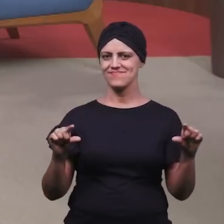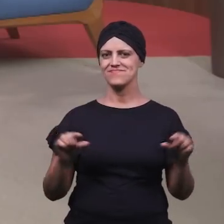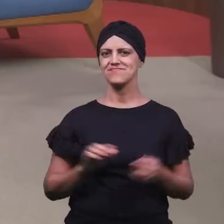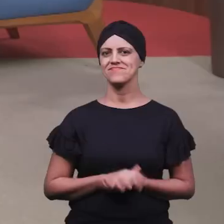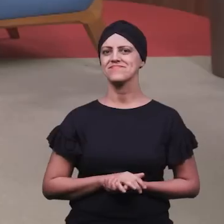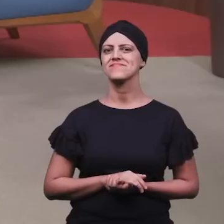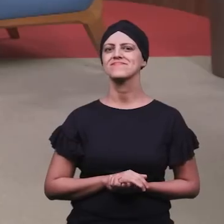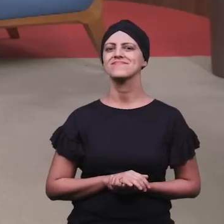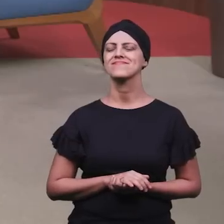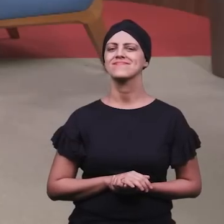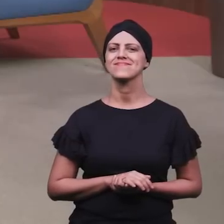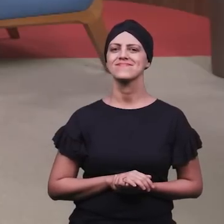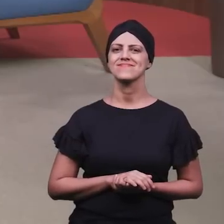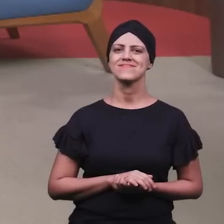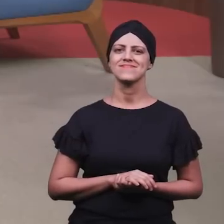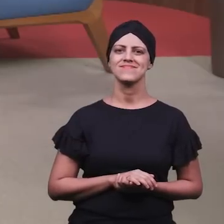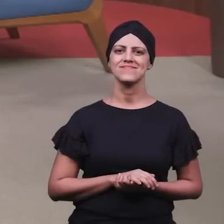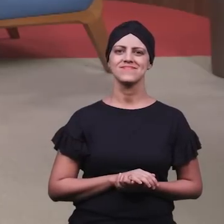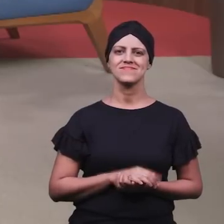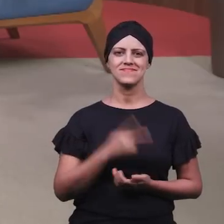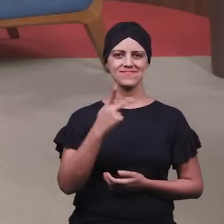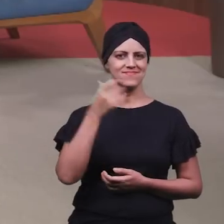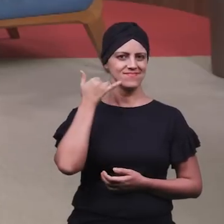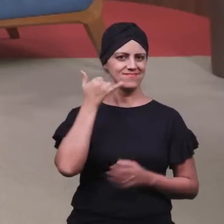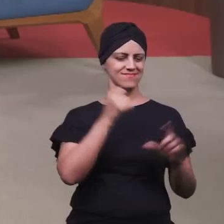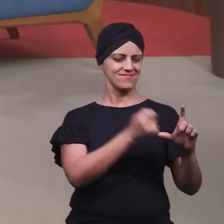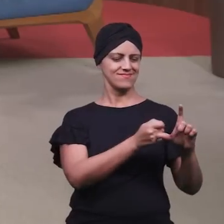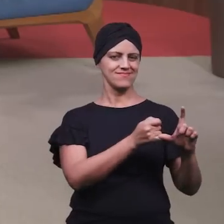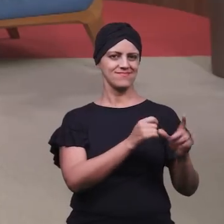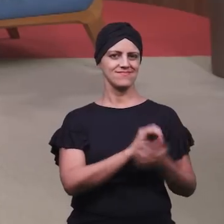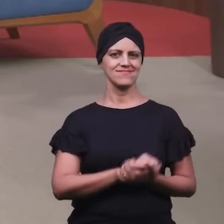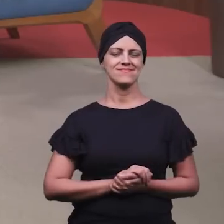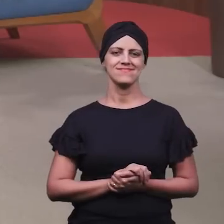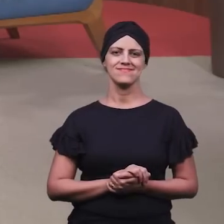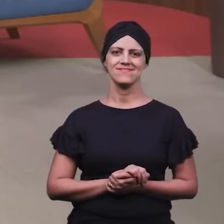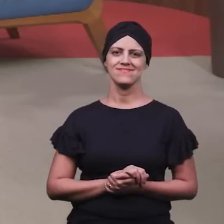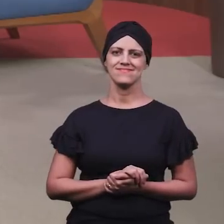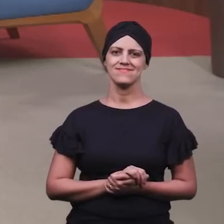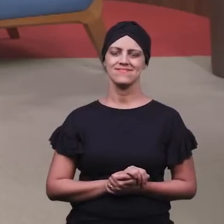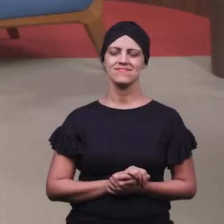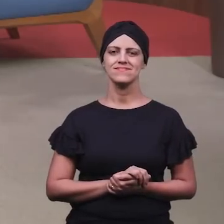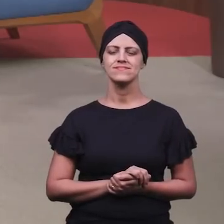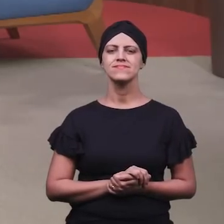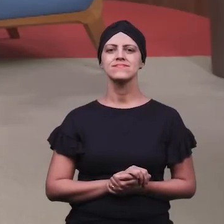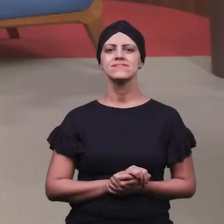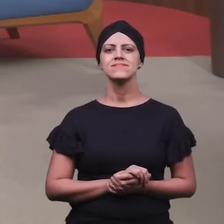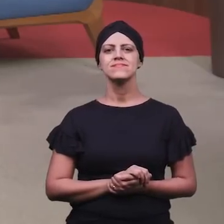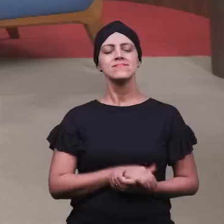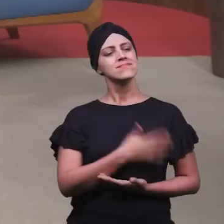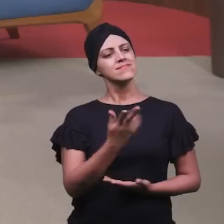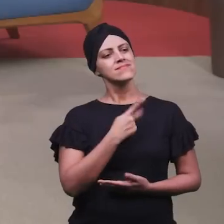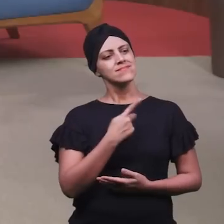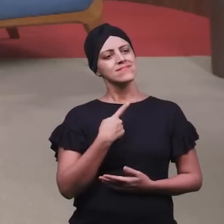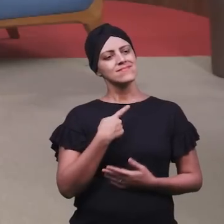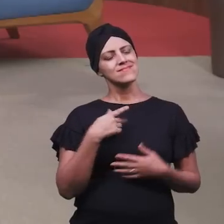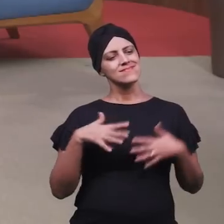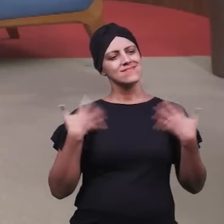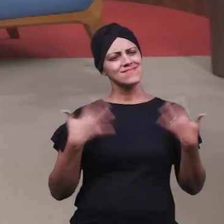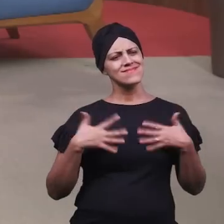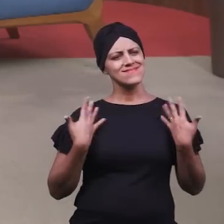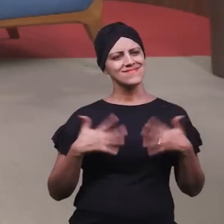você vai encontrar ali no WhatsApp. Eu não vou dizer aqui, você vai encontrar se você apontar a câmera do seu celular para esse QR Code, tá bom?